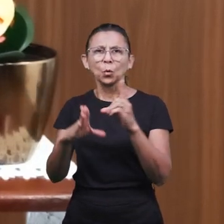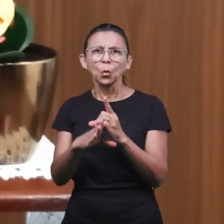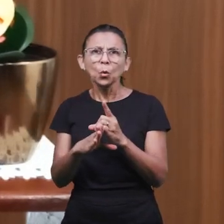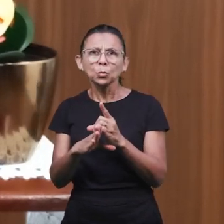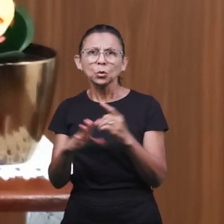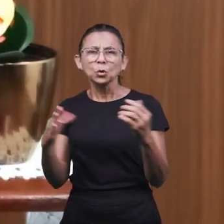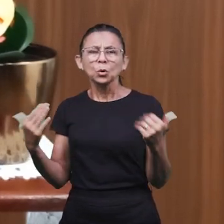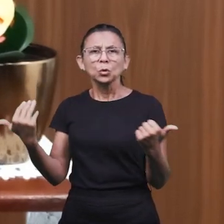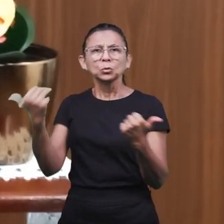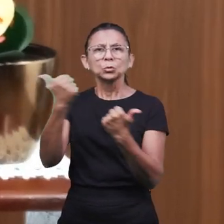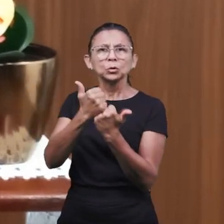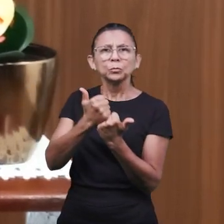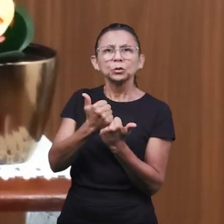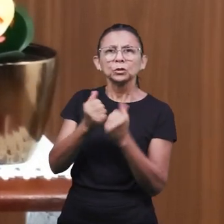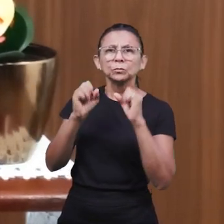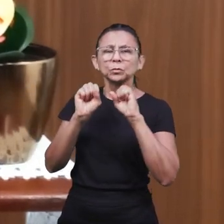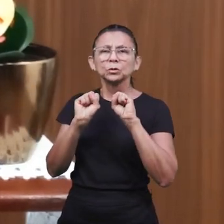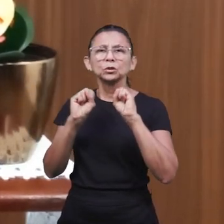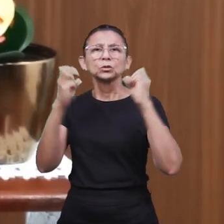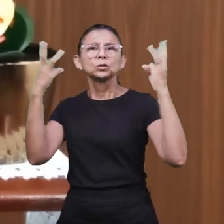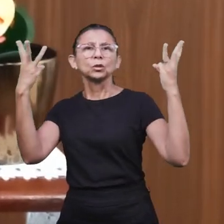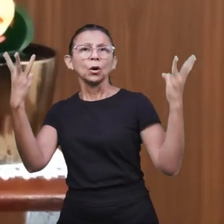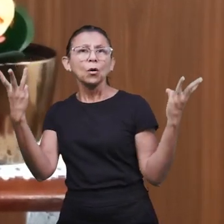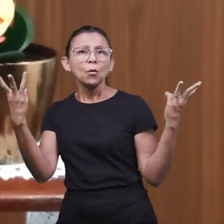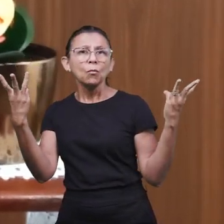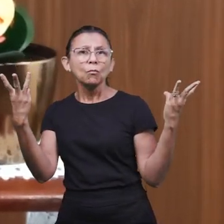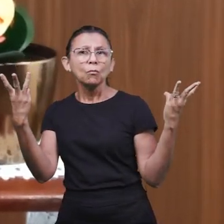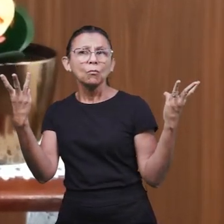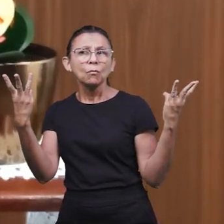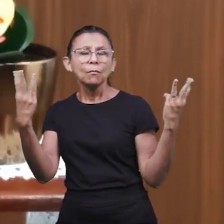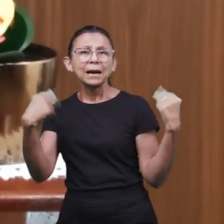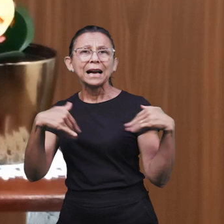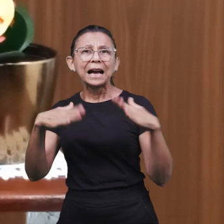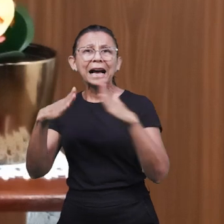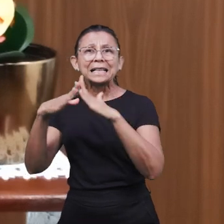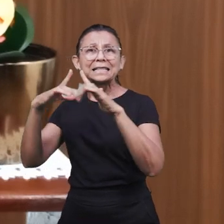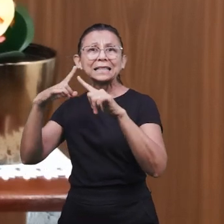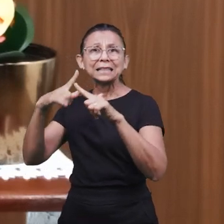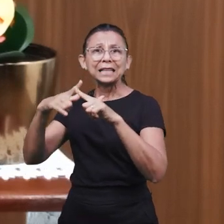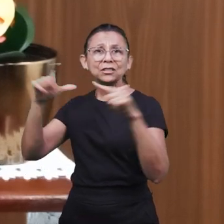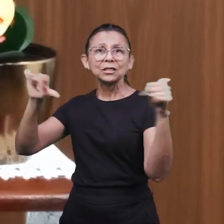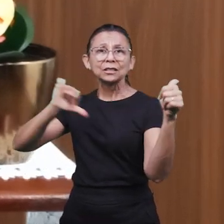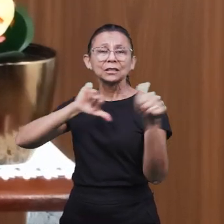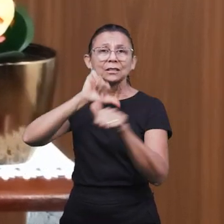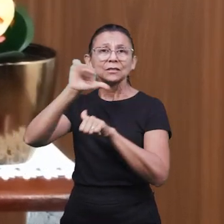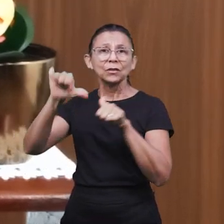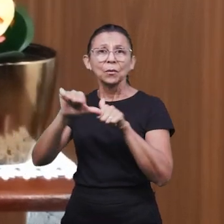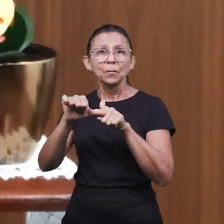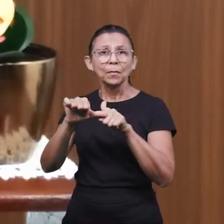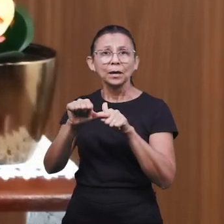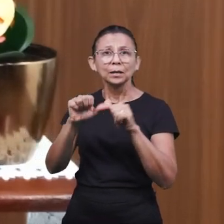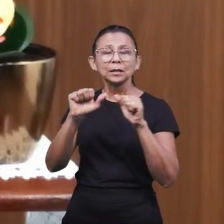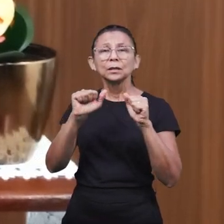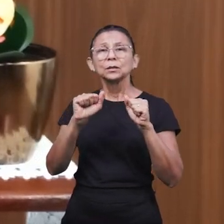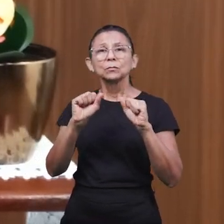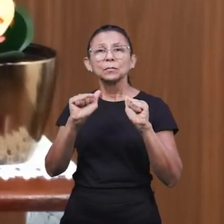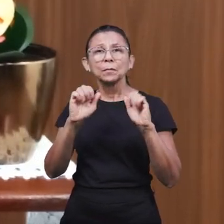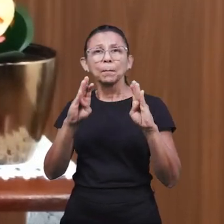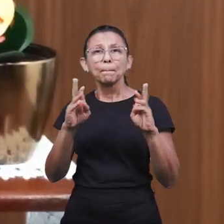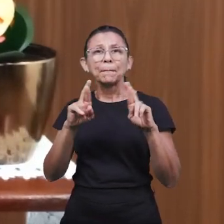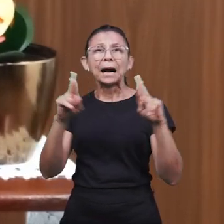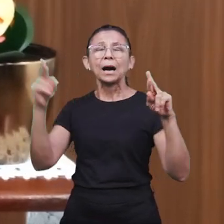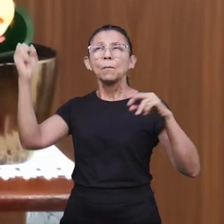os templos substituídos por lugares que mais se parecem casas noturnas, com jogo